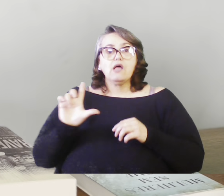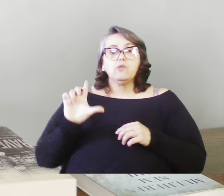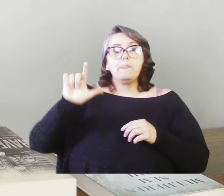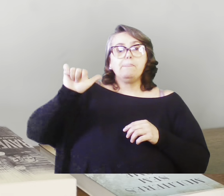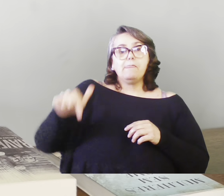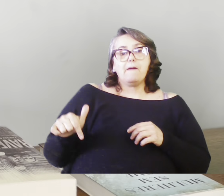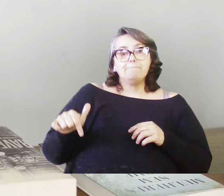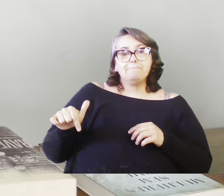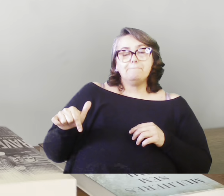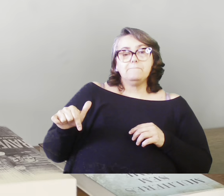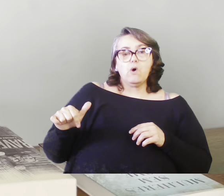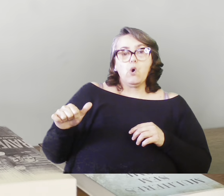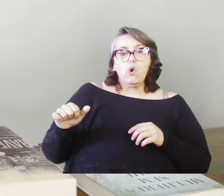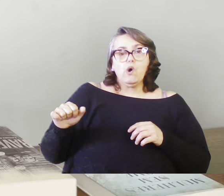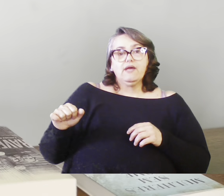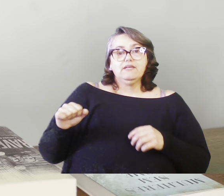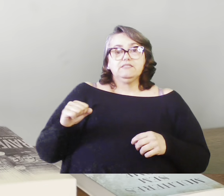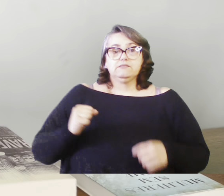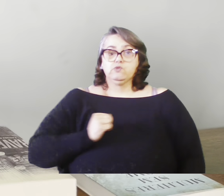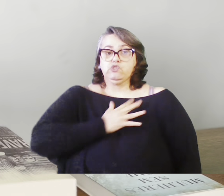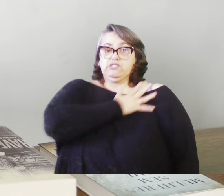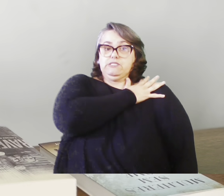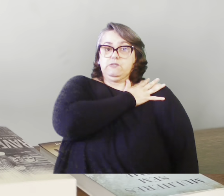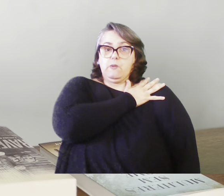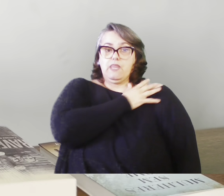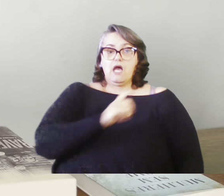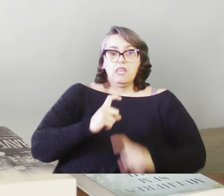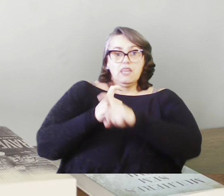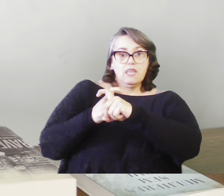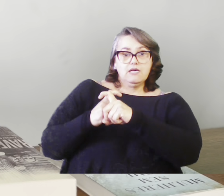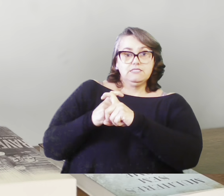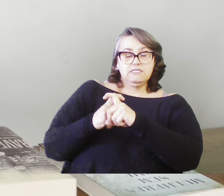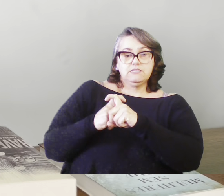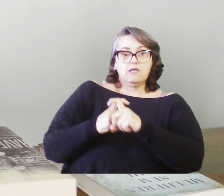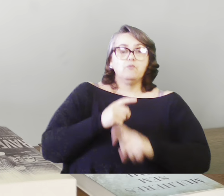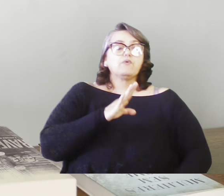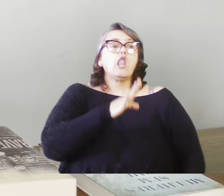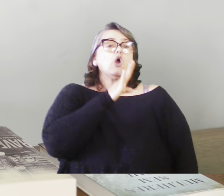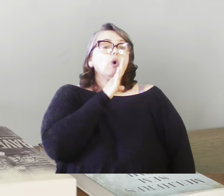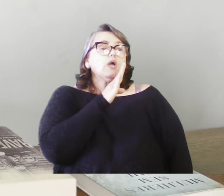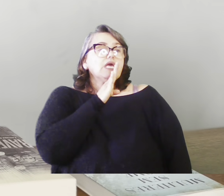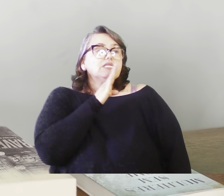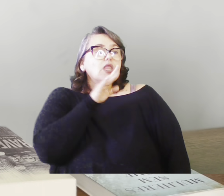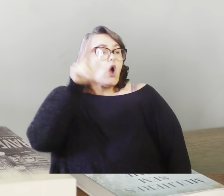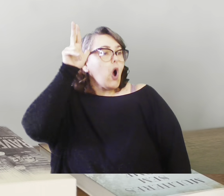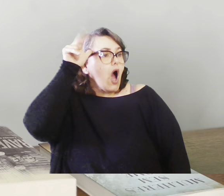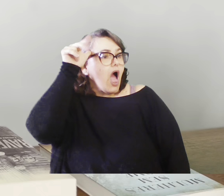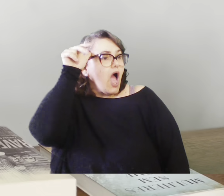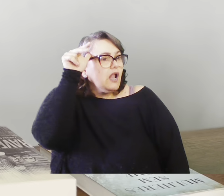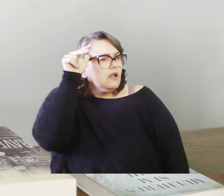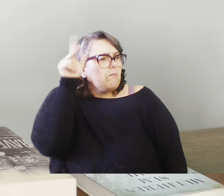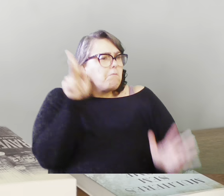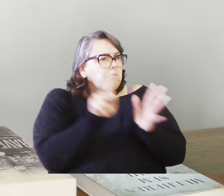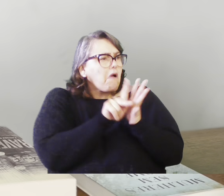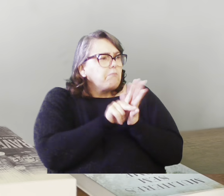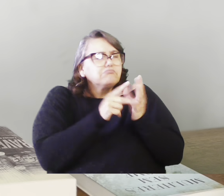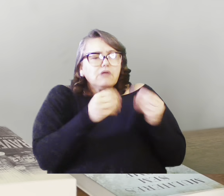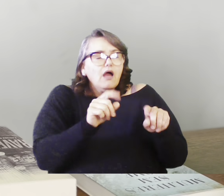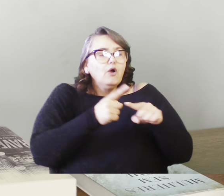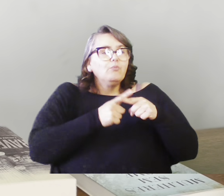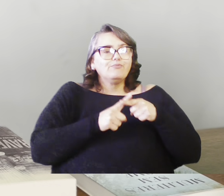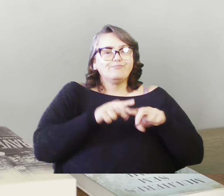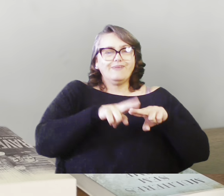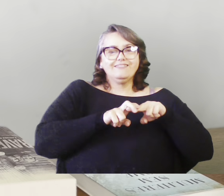seriam empregados em soldados nazistas. E por que elas ficaram conhecidas como as coelhas de